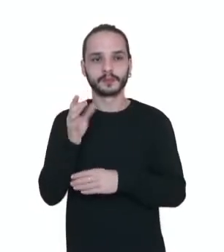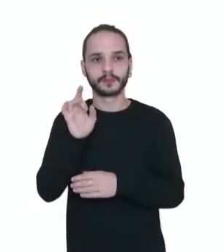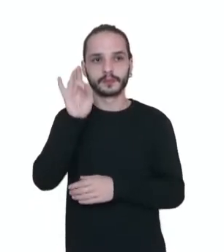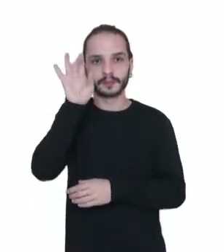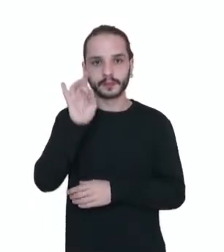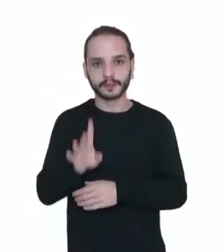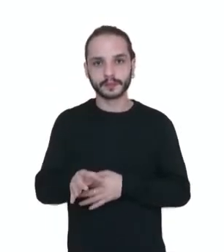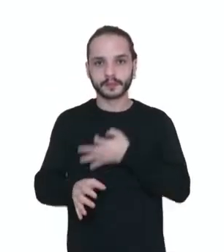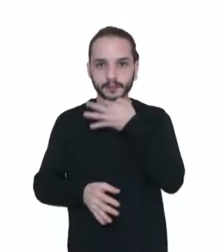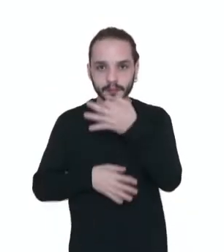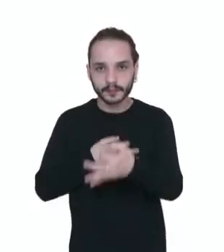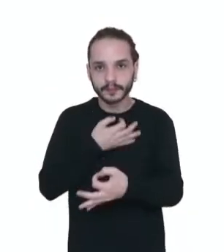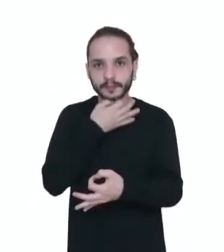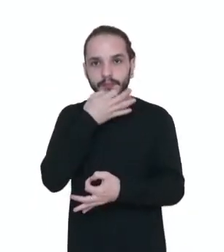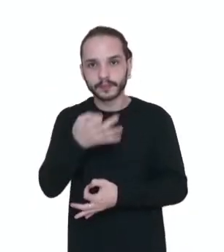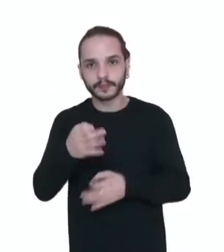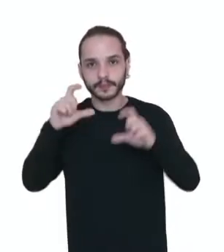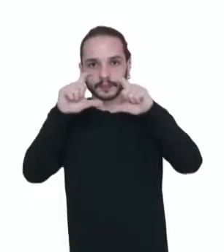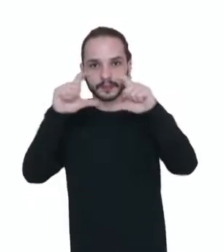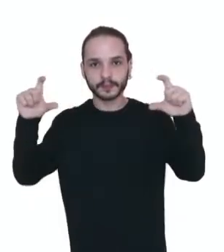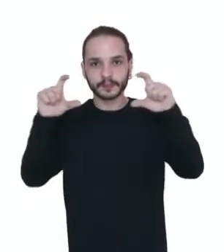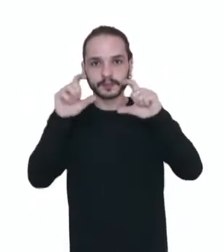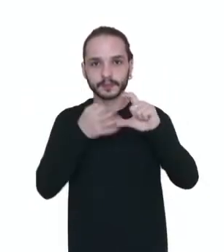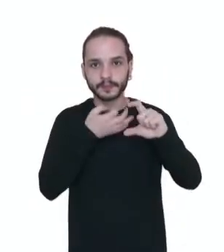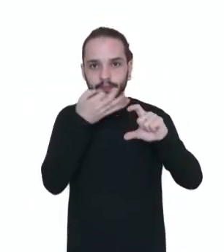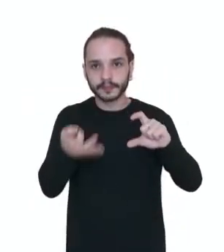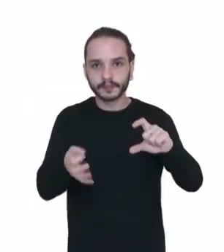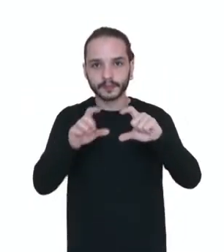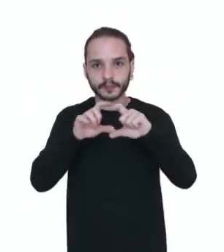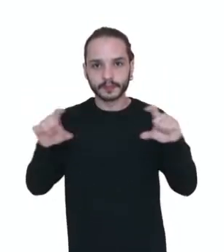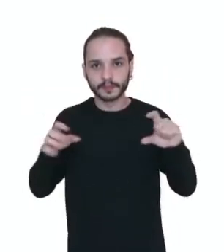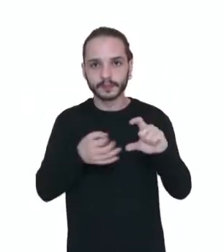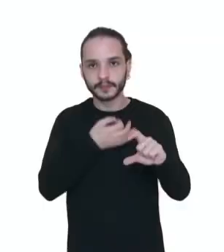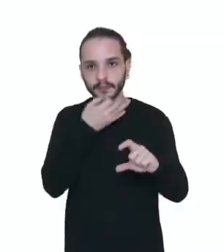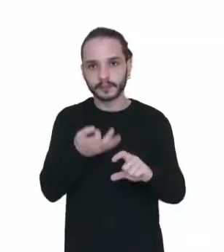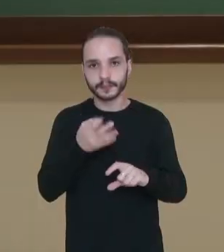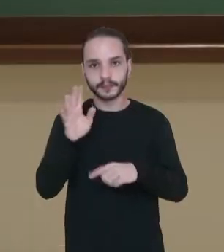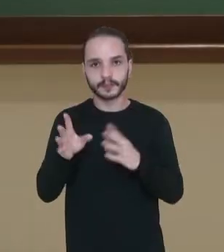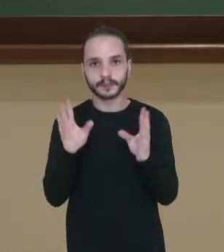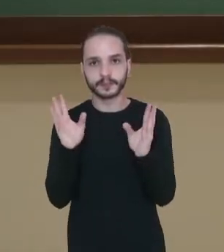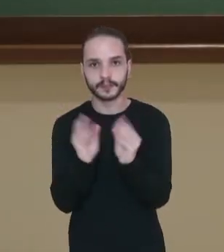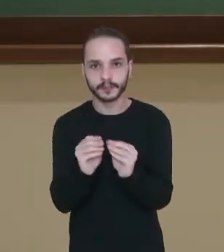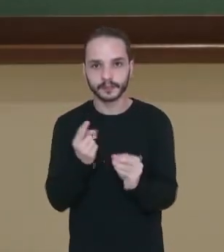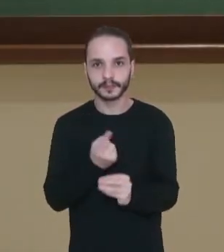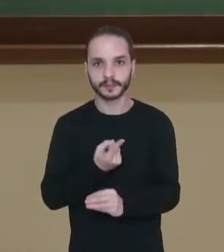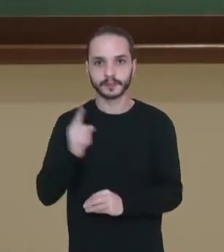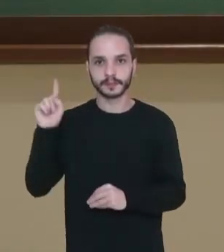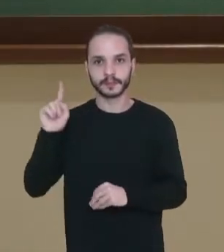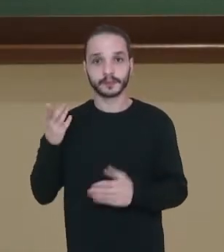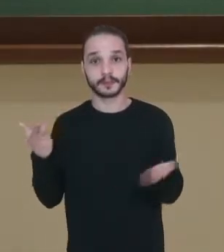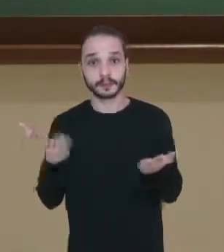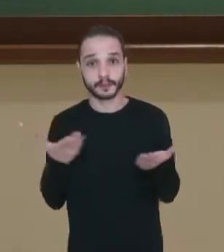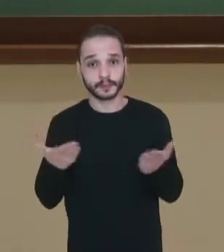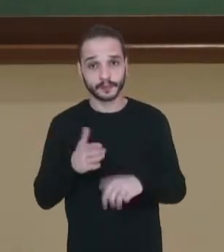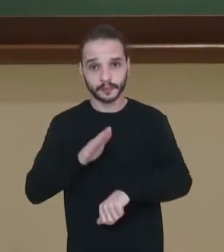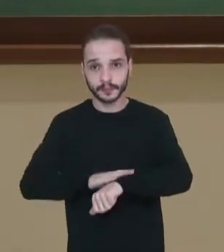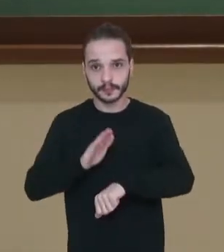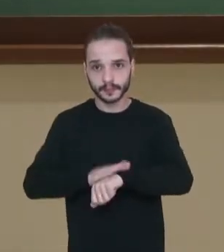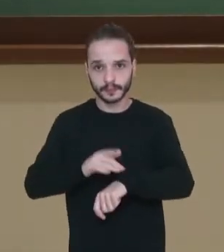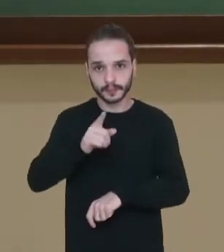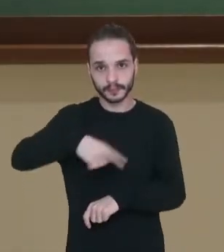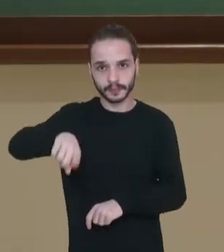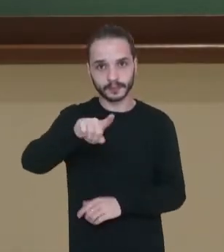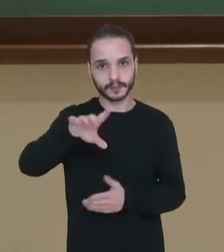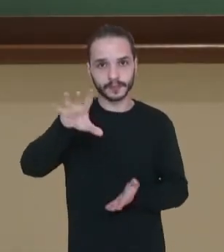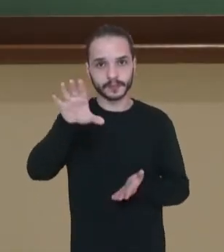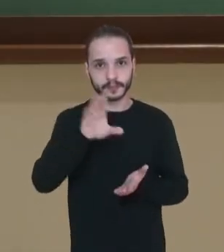diferentes parágrafos e escrever um parágrafo conclusivo, certo? Eu vou dar um tempo, então, para vocês anotarem